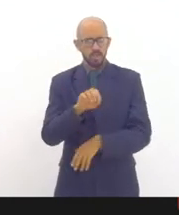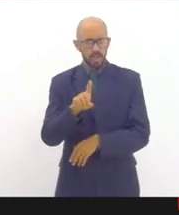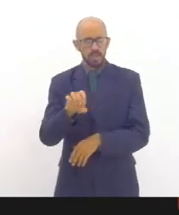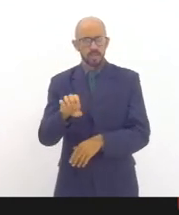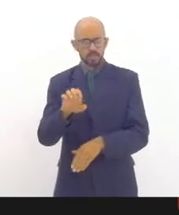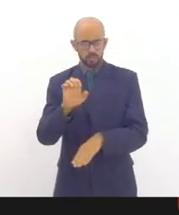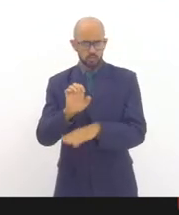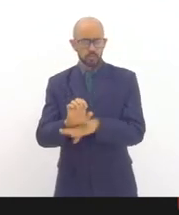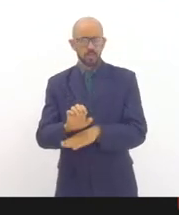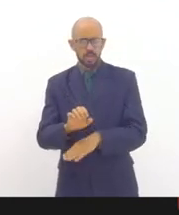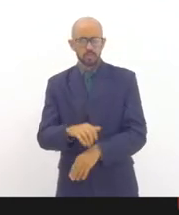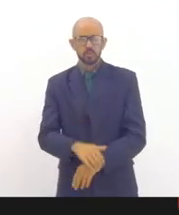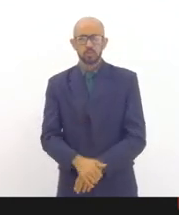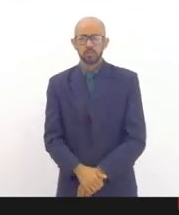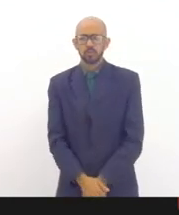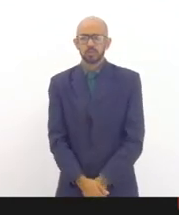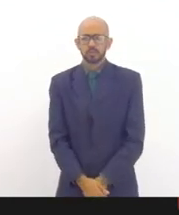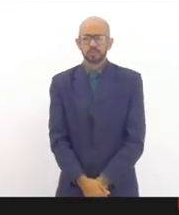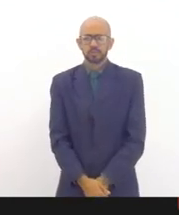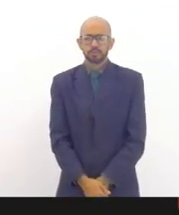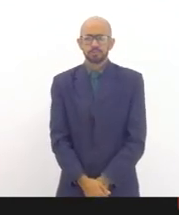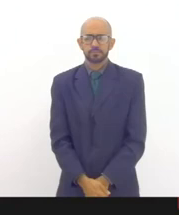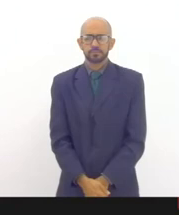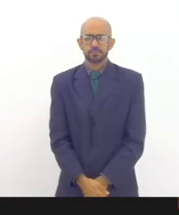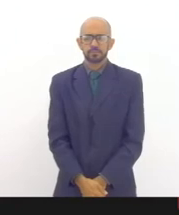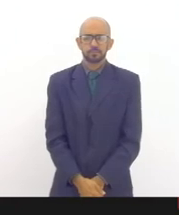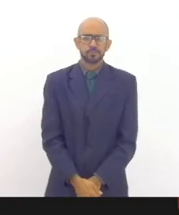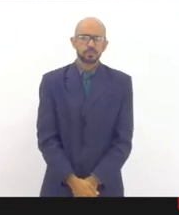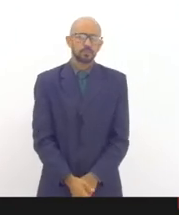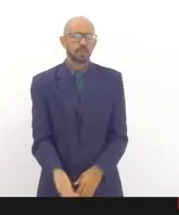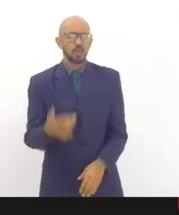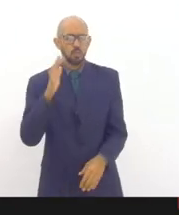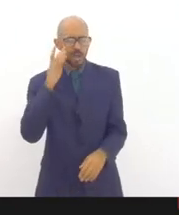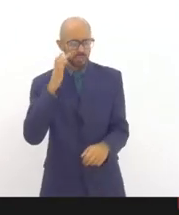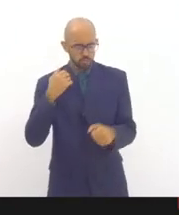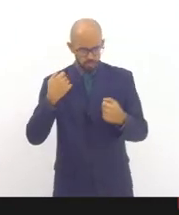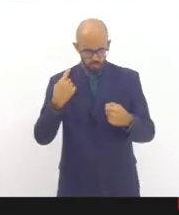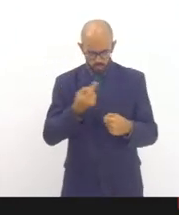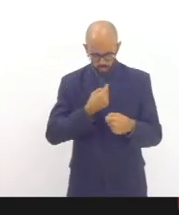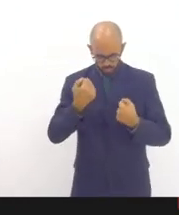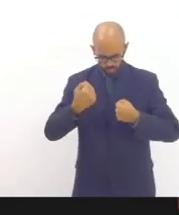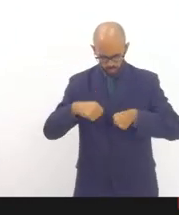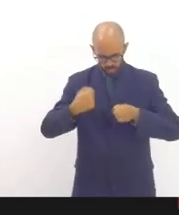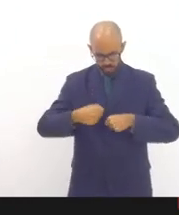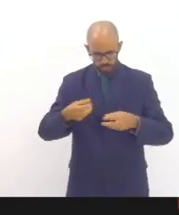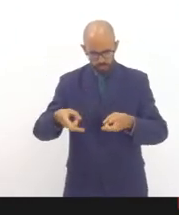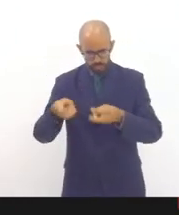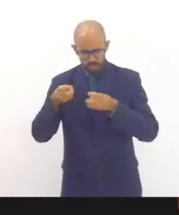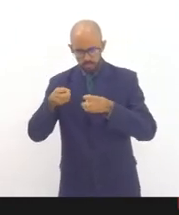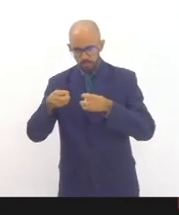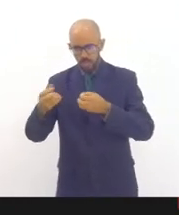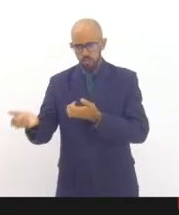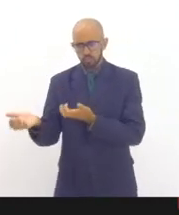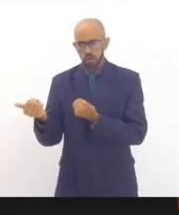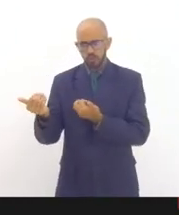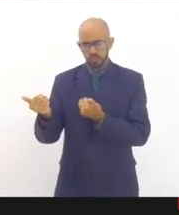estadual, eu acho que nós temos que observar os jovens dos